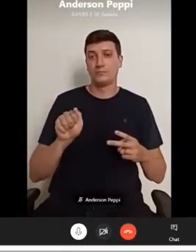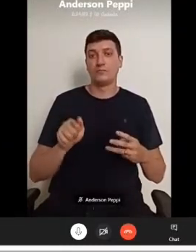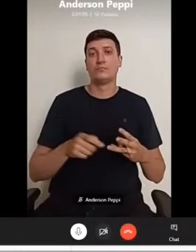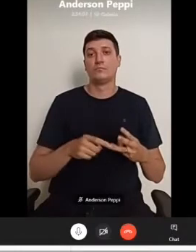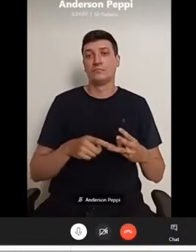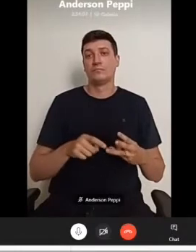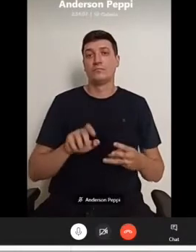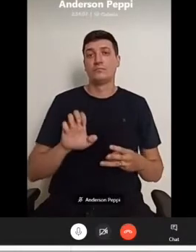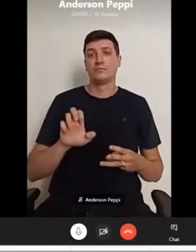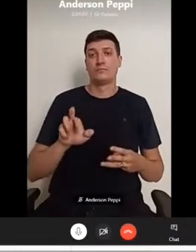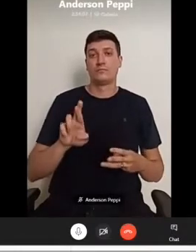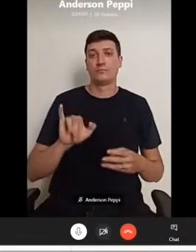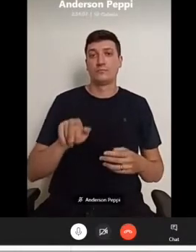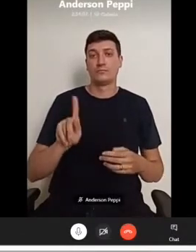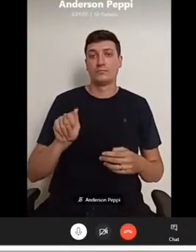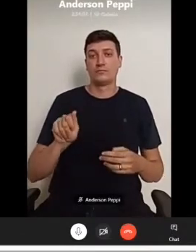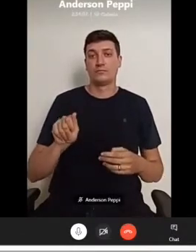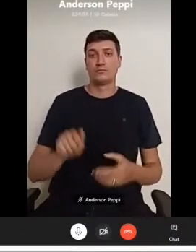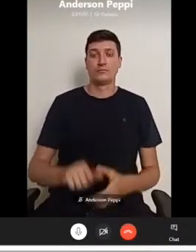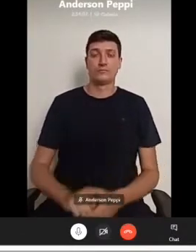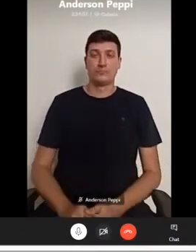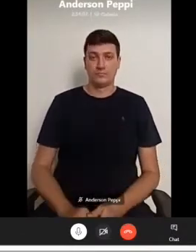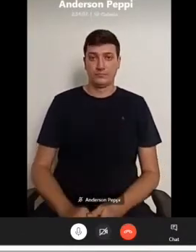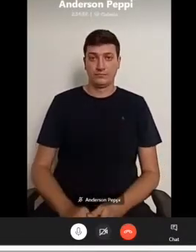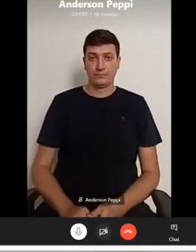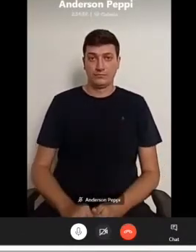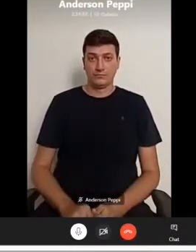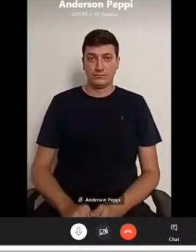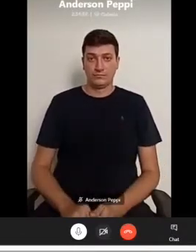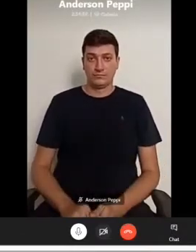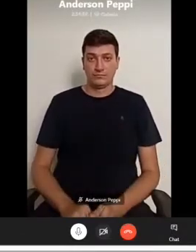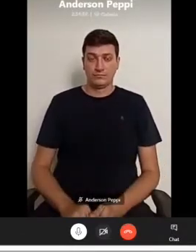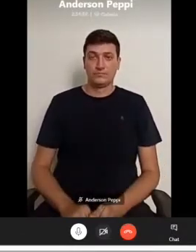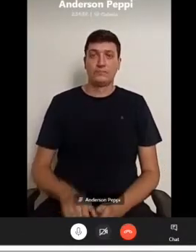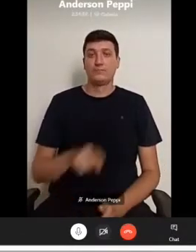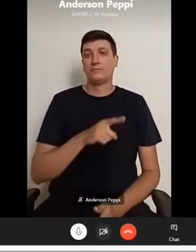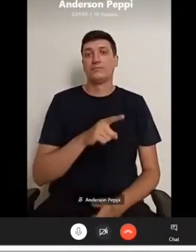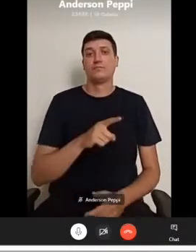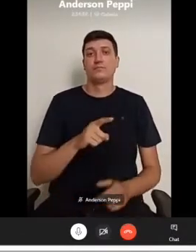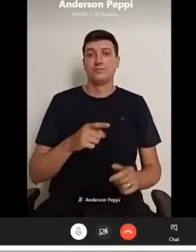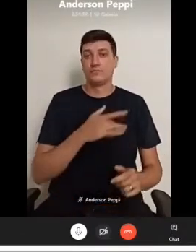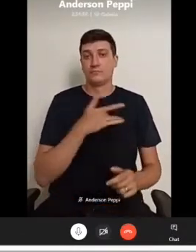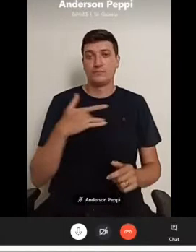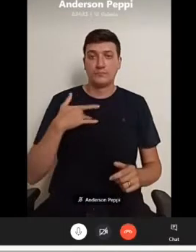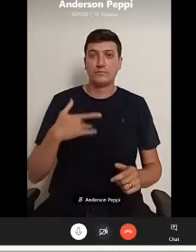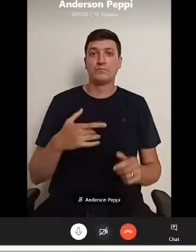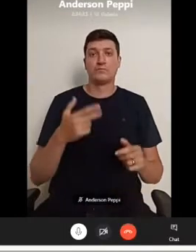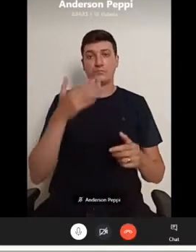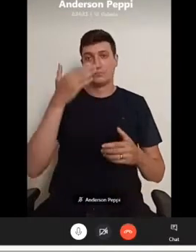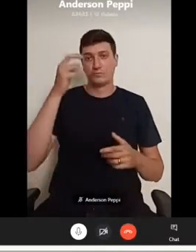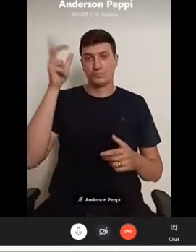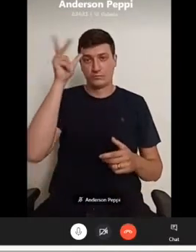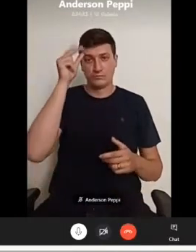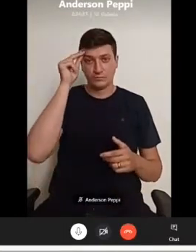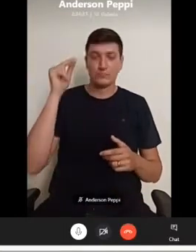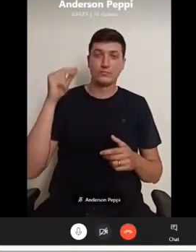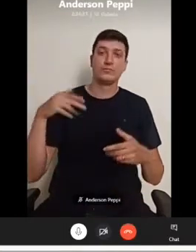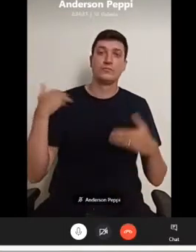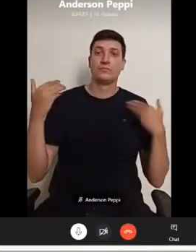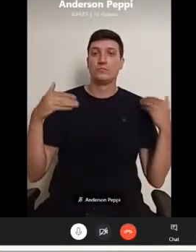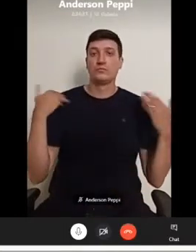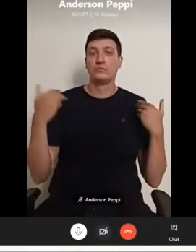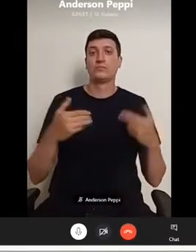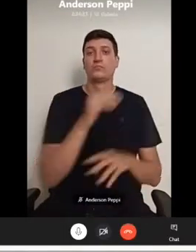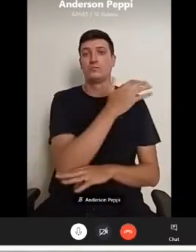Lial Tiago. Comissão de Saúde, Educação, Cultura, Lazer, Turismo, Meio Ambiente e Assistência